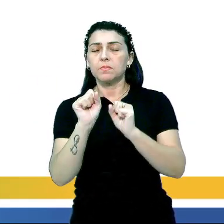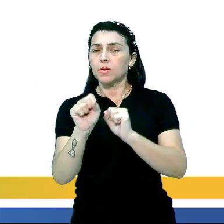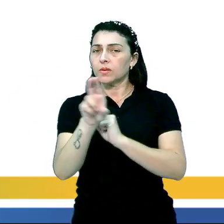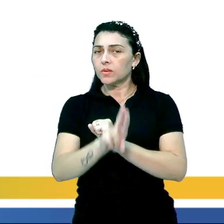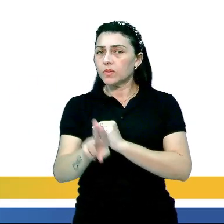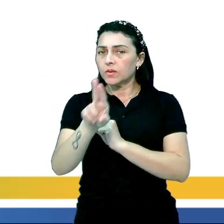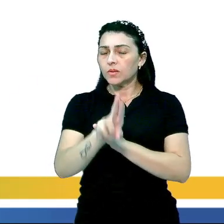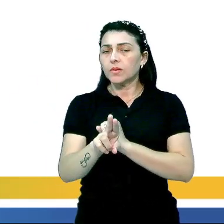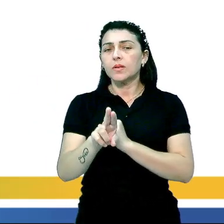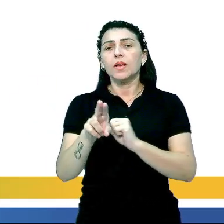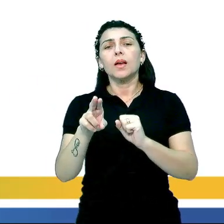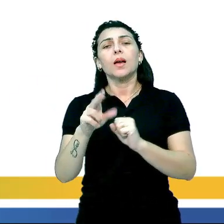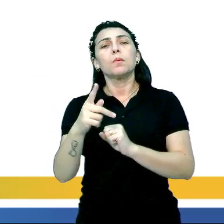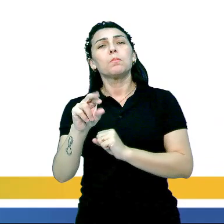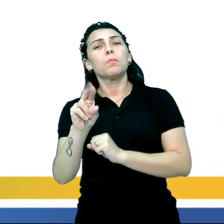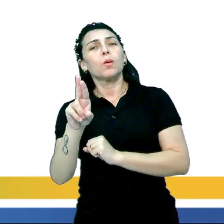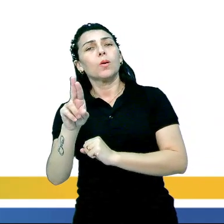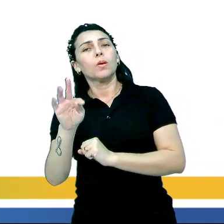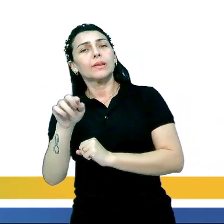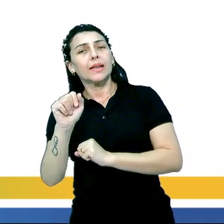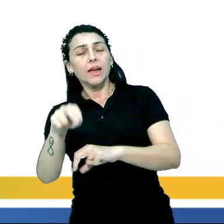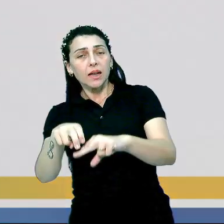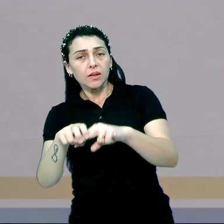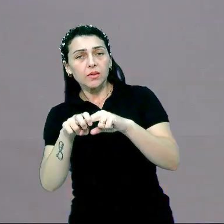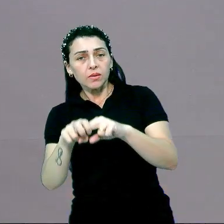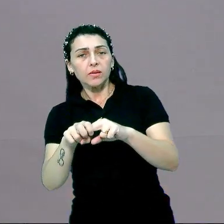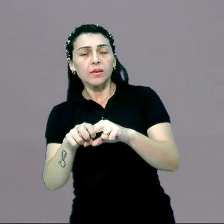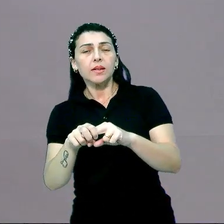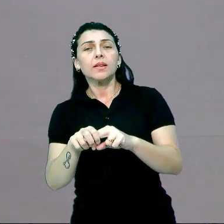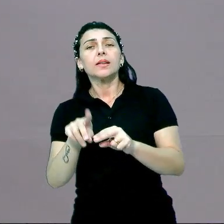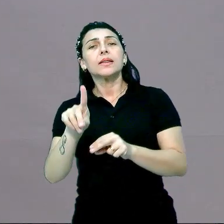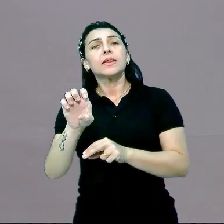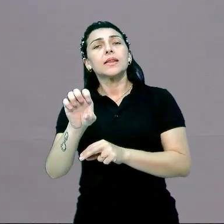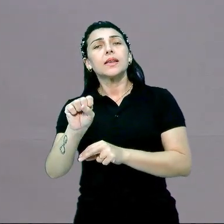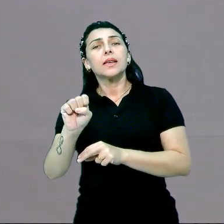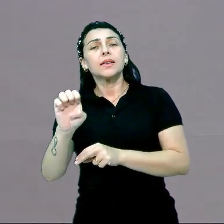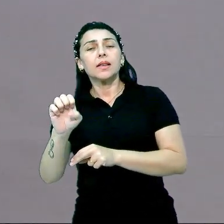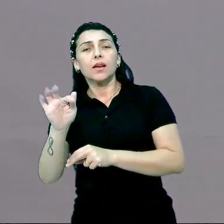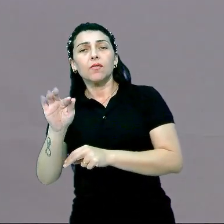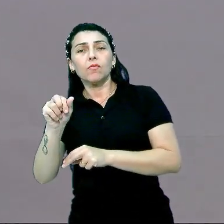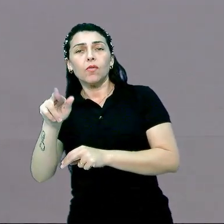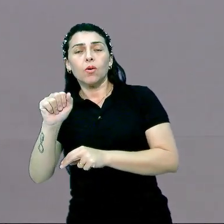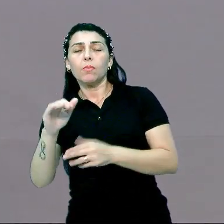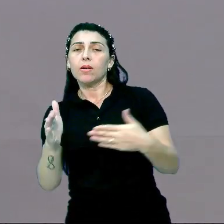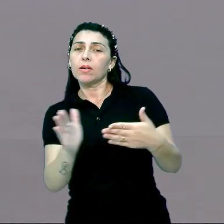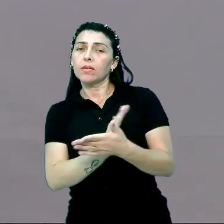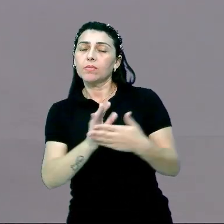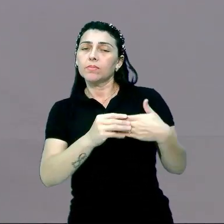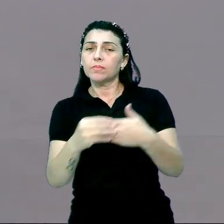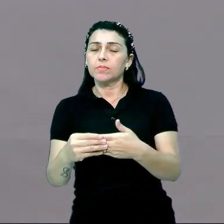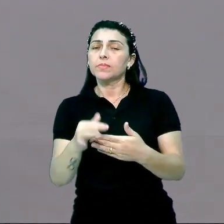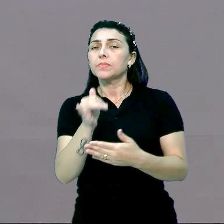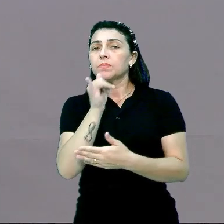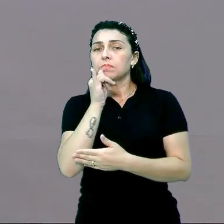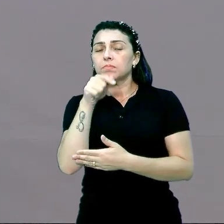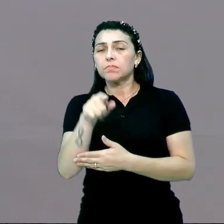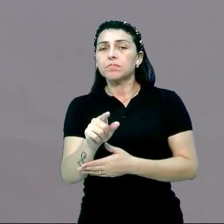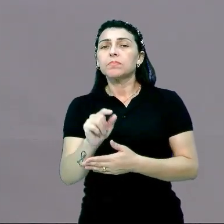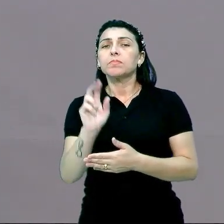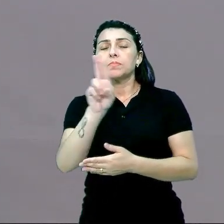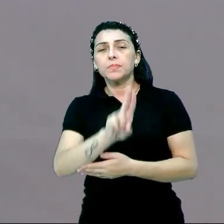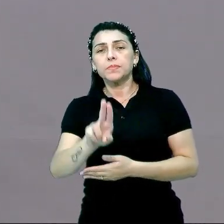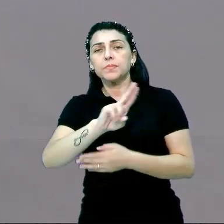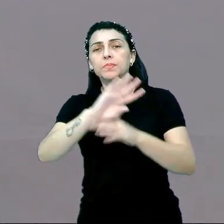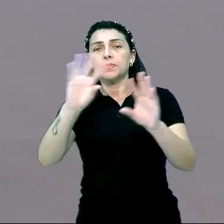usar, portanto, dessa forma. E aí eu trouxe alguns exemplos de conectivos que você pode utilizar na sua